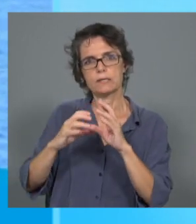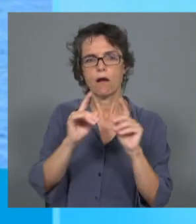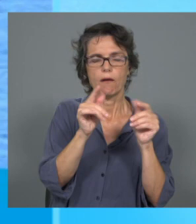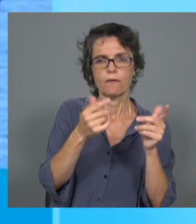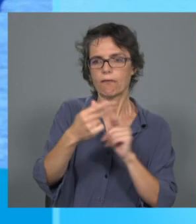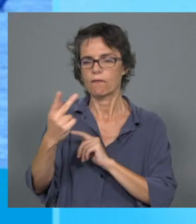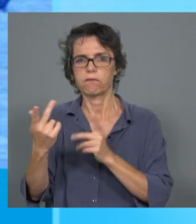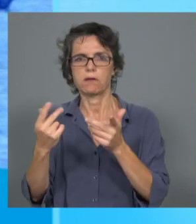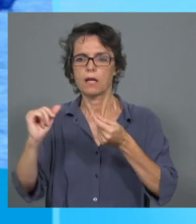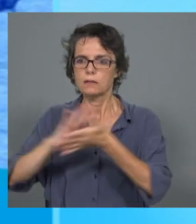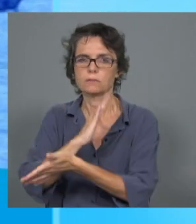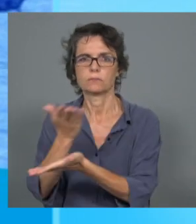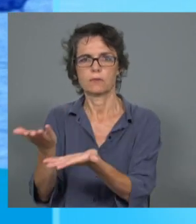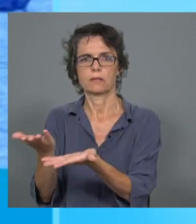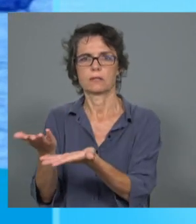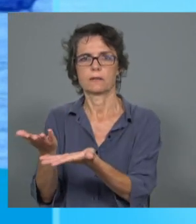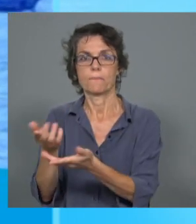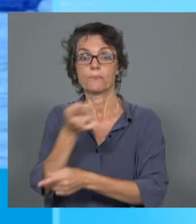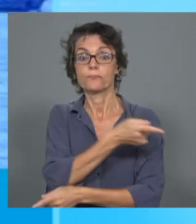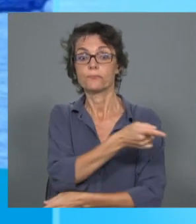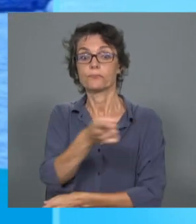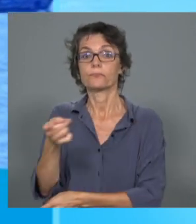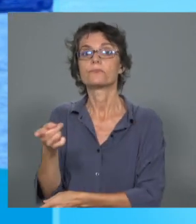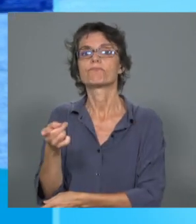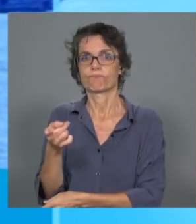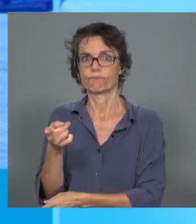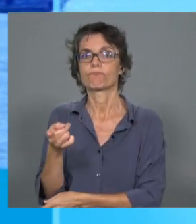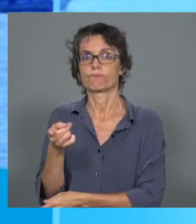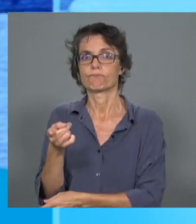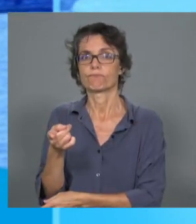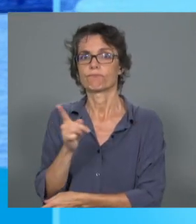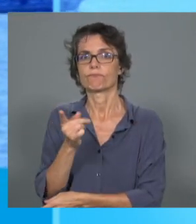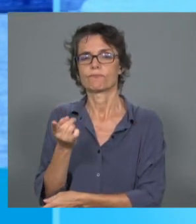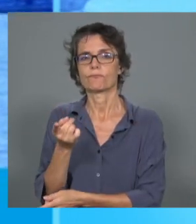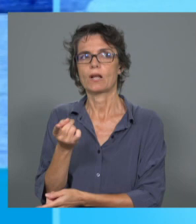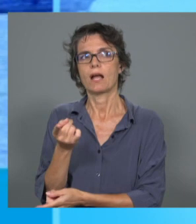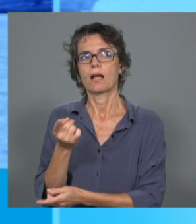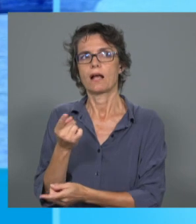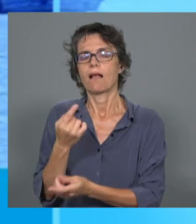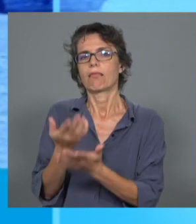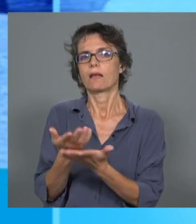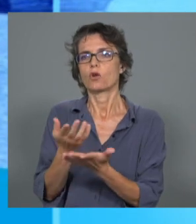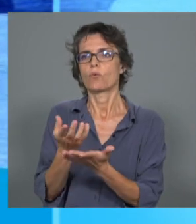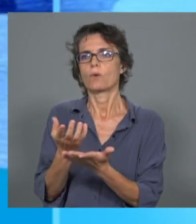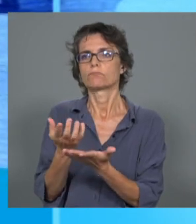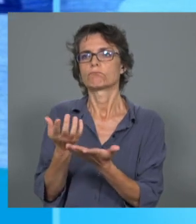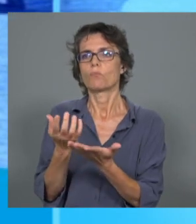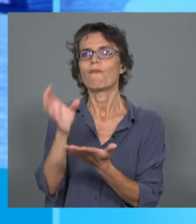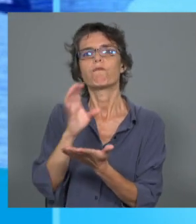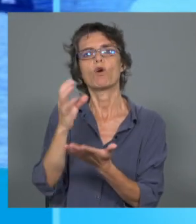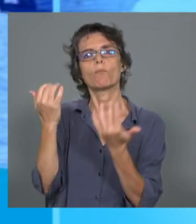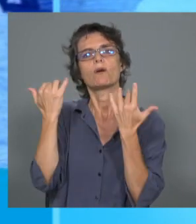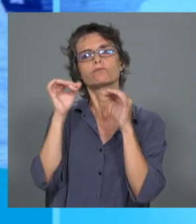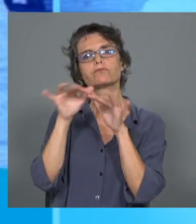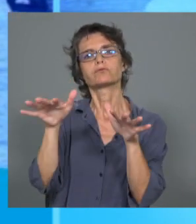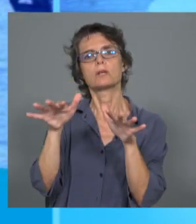quer pela imprensa, tornaram-se a forma mais habitual de comunicar. E isso fez com que